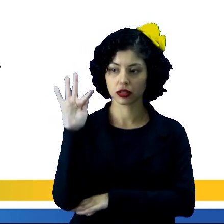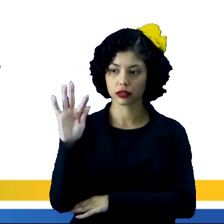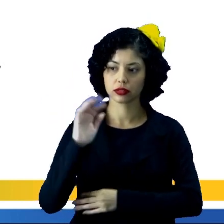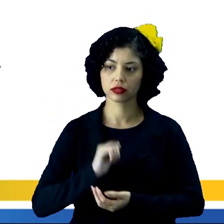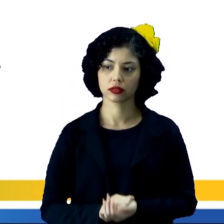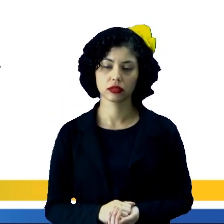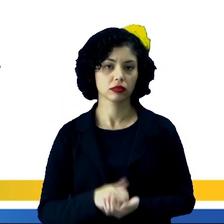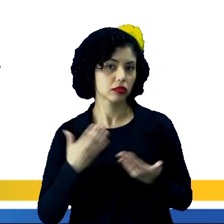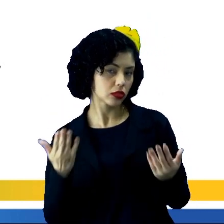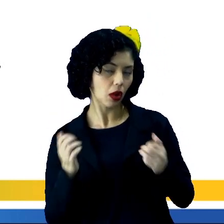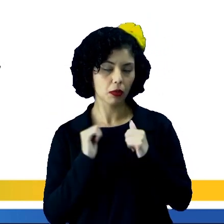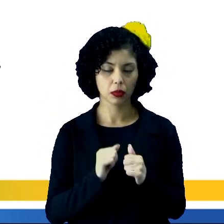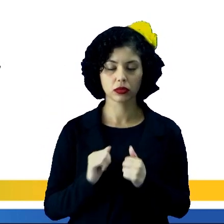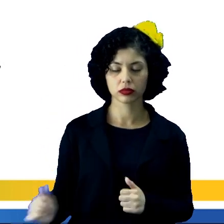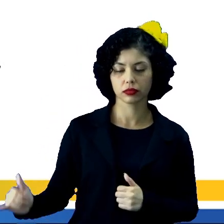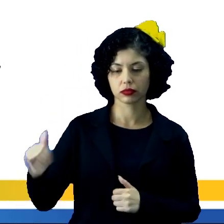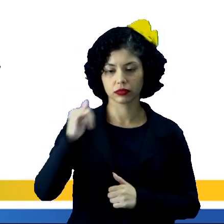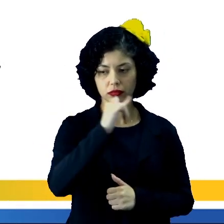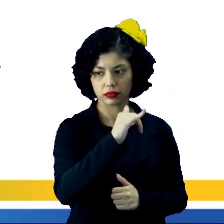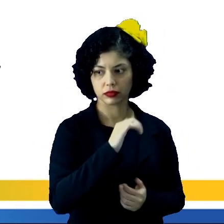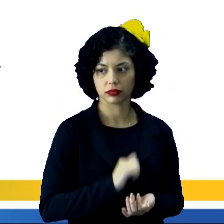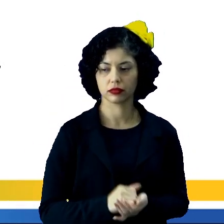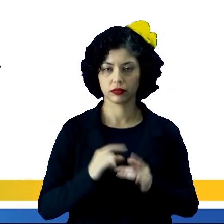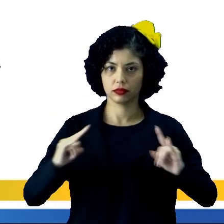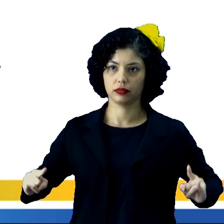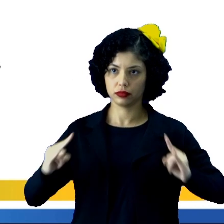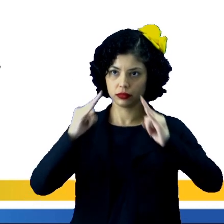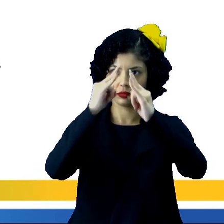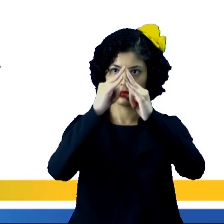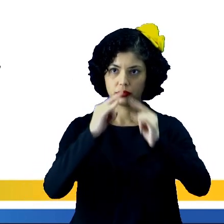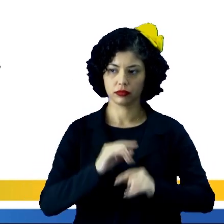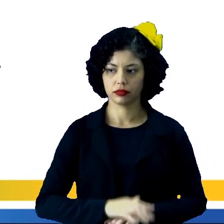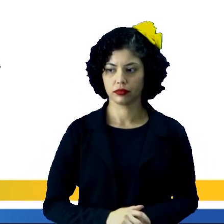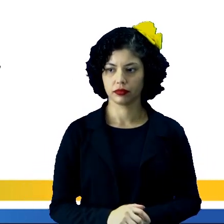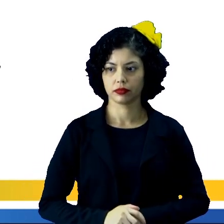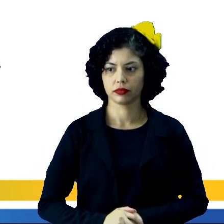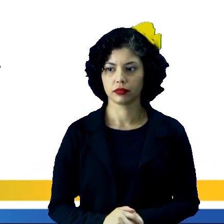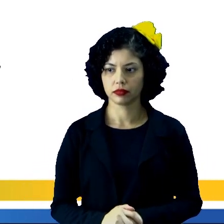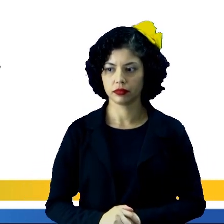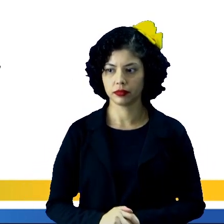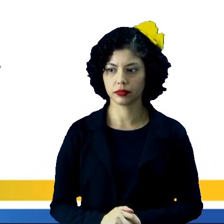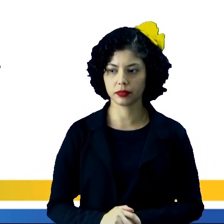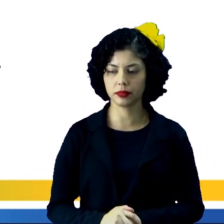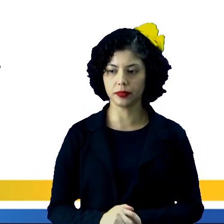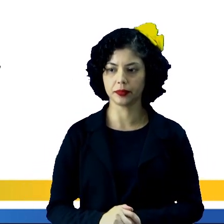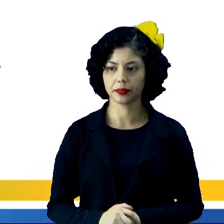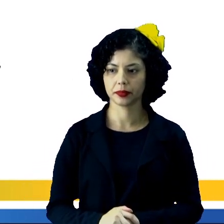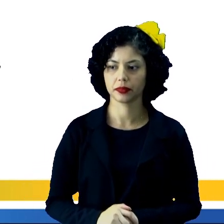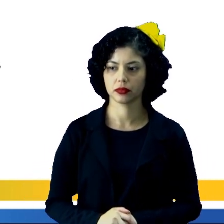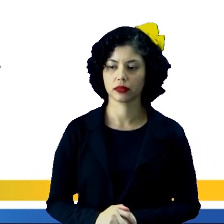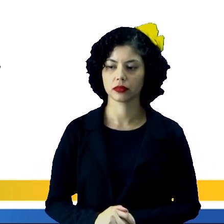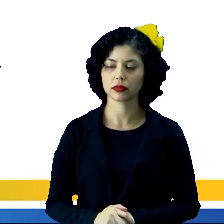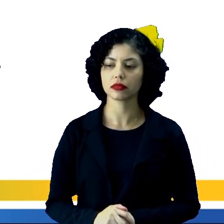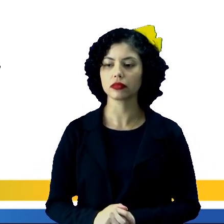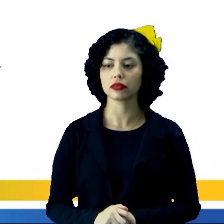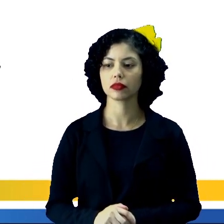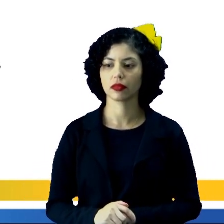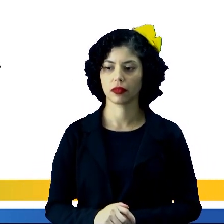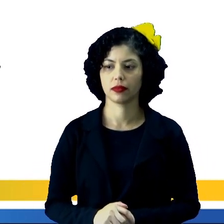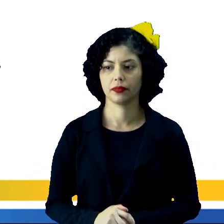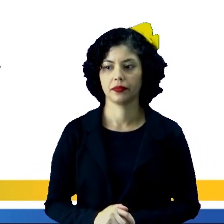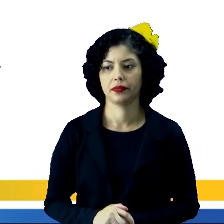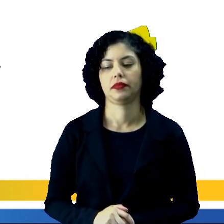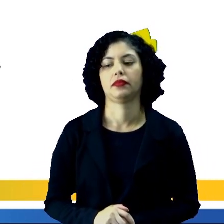francês, então eu posso viajar para Paris. I think, therefore I